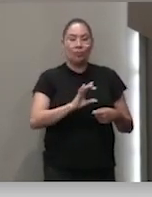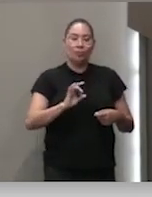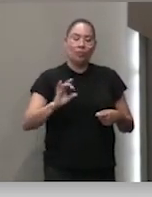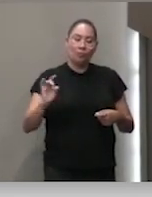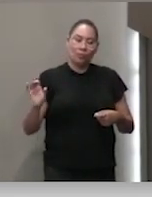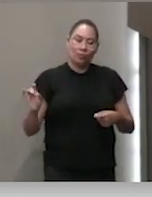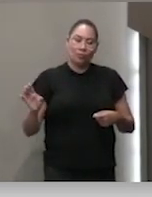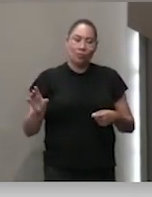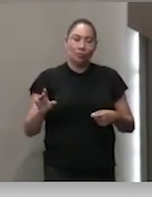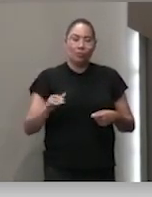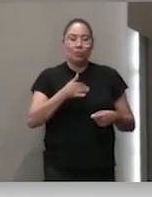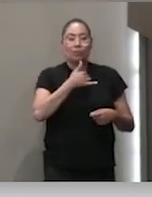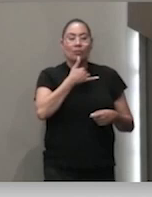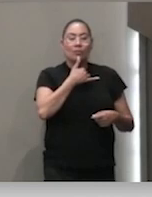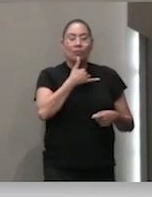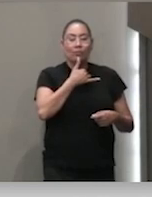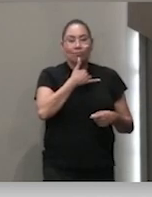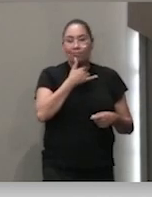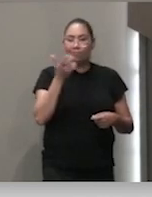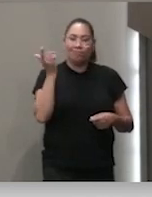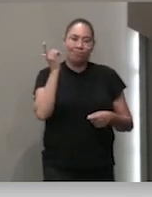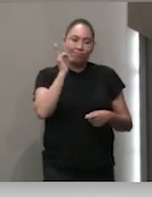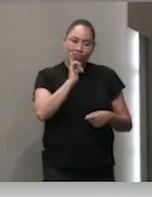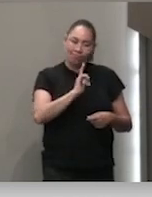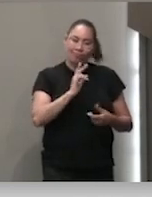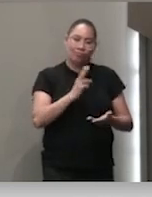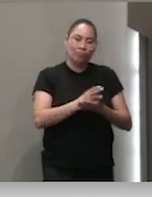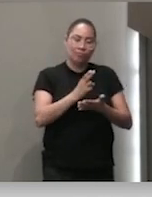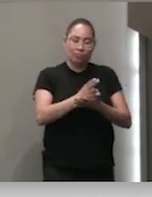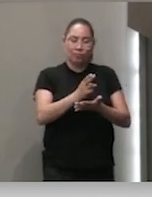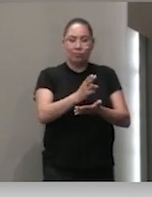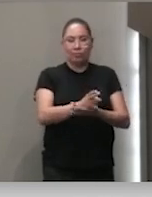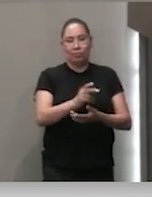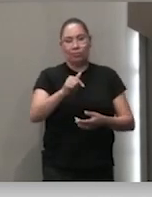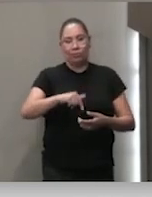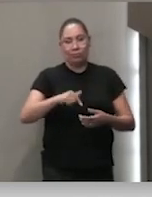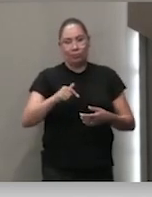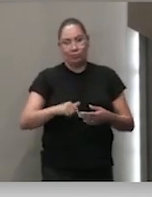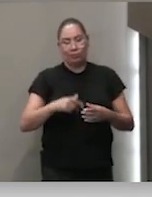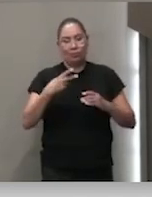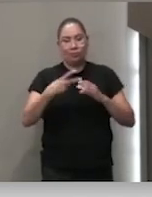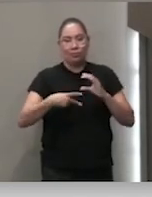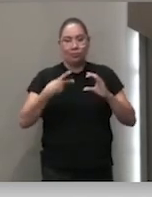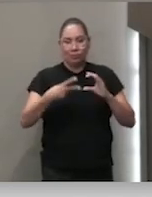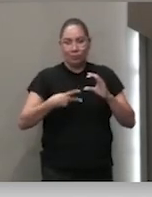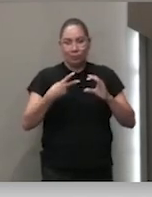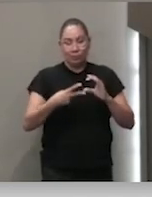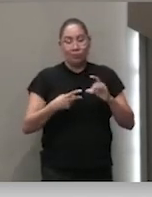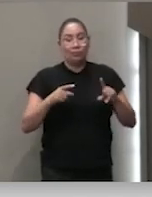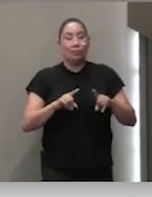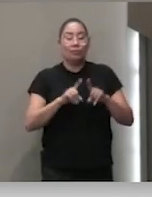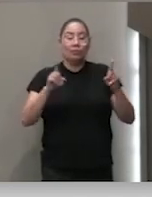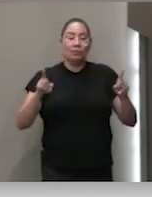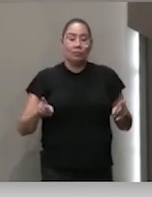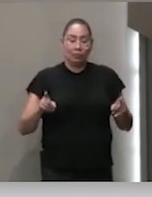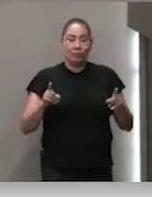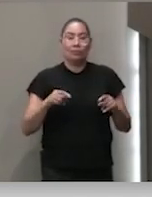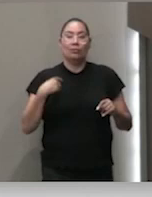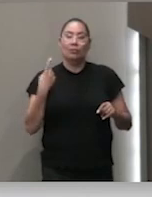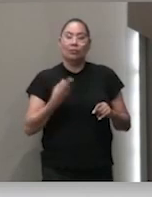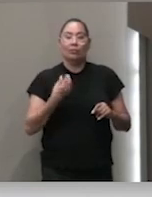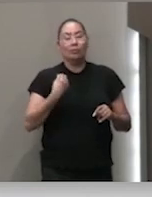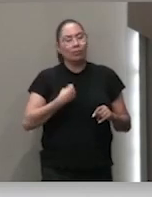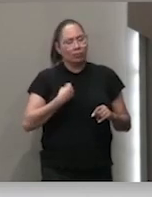né? Infelizmente, não conseguimos permanecer aqui na Casa Legislativa, mas saímos de